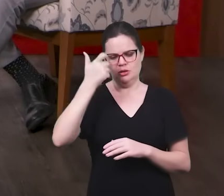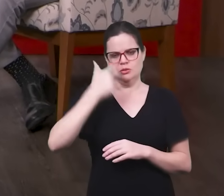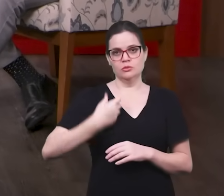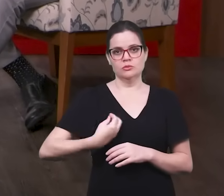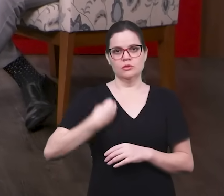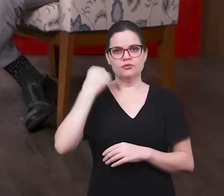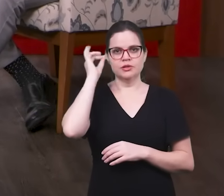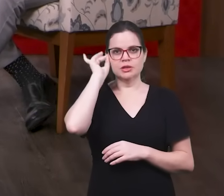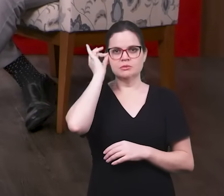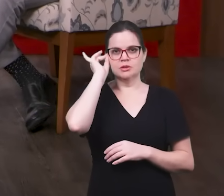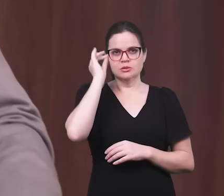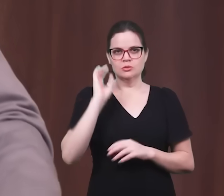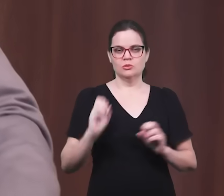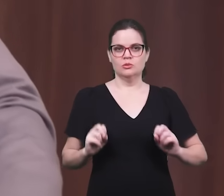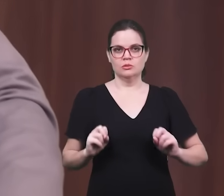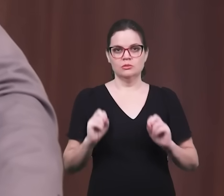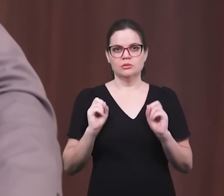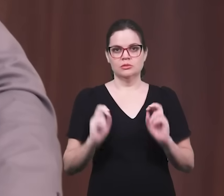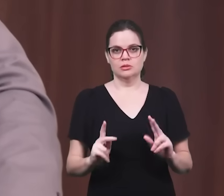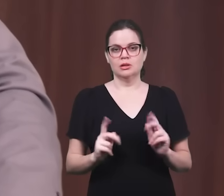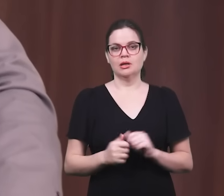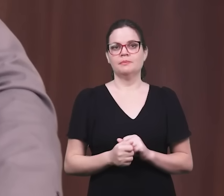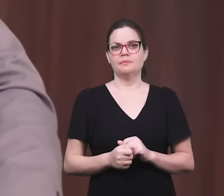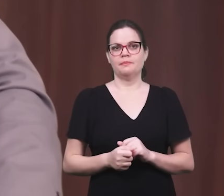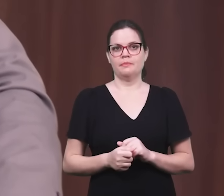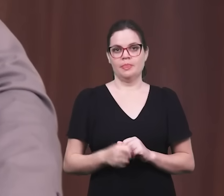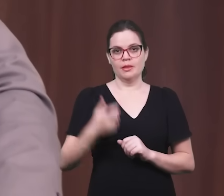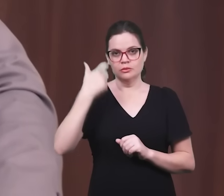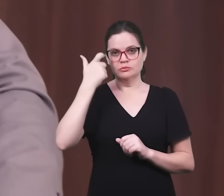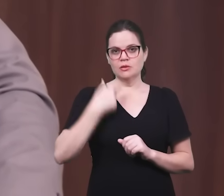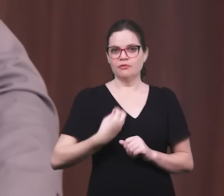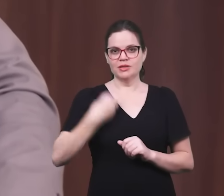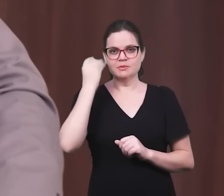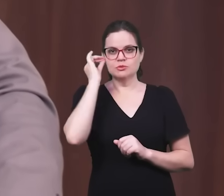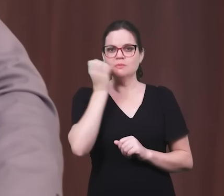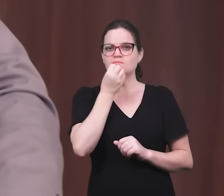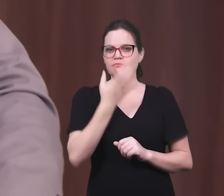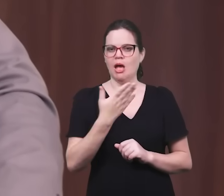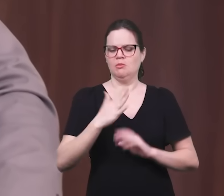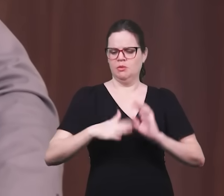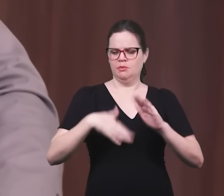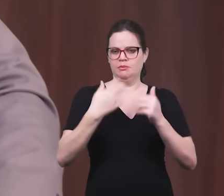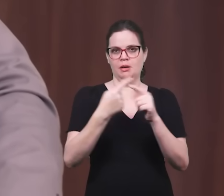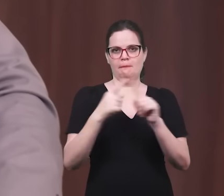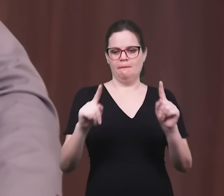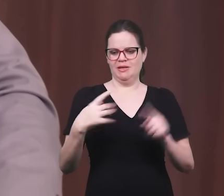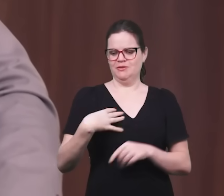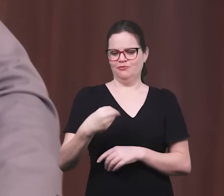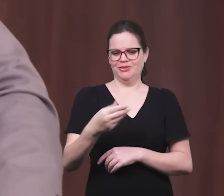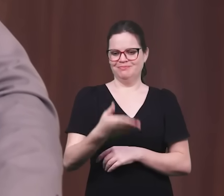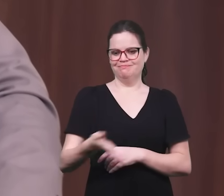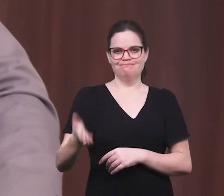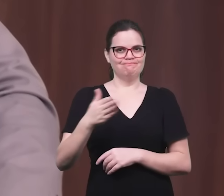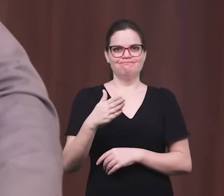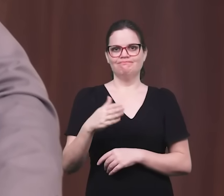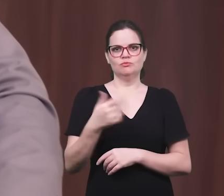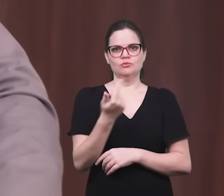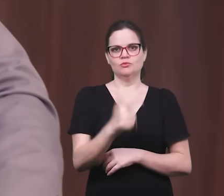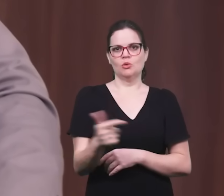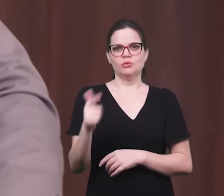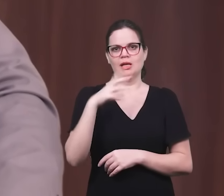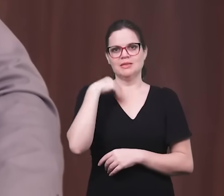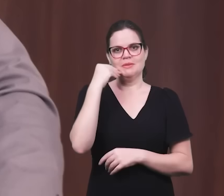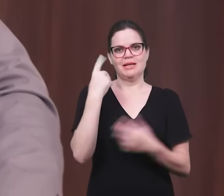para si. Sim. É aquele pai típico que ele é espiritual, mas os filhos não são. Os filhos não tiveram vida espiritual porque ele não se dedicou a